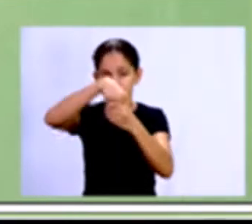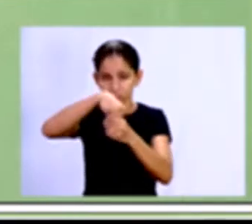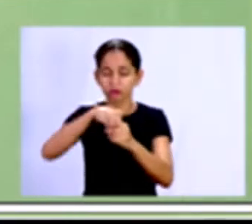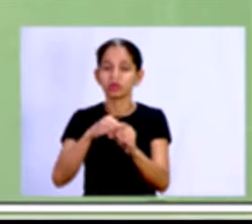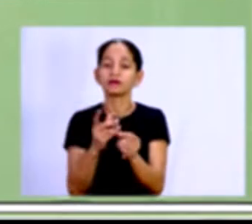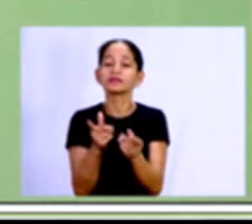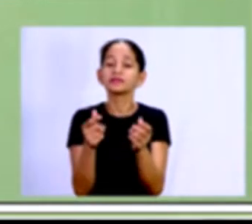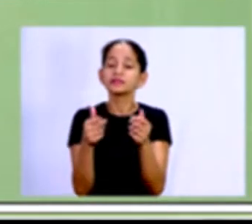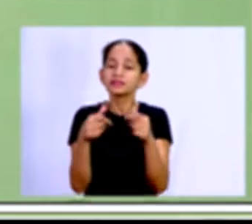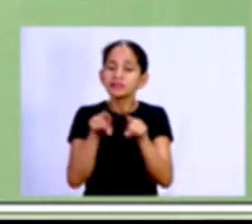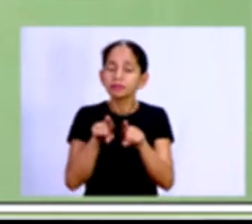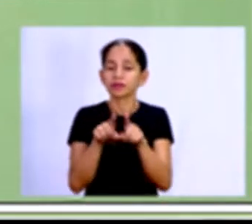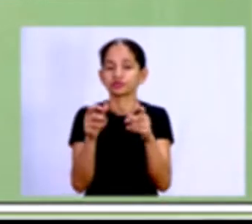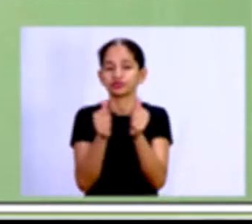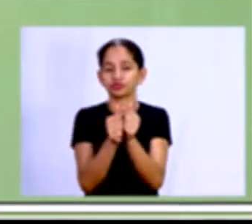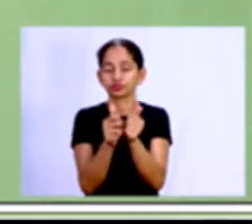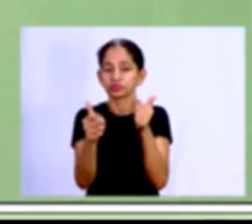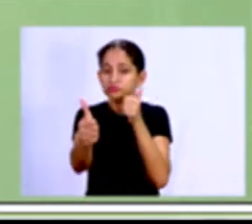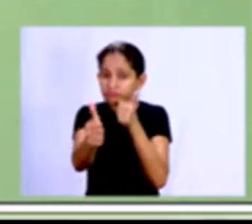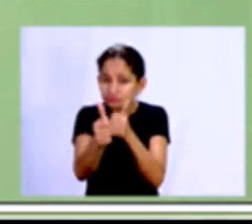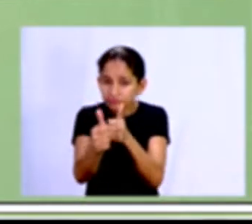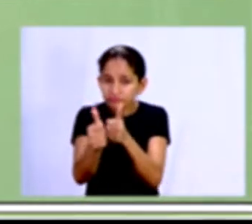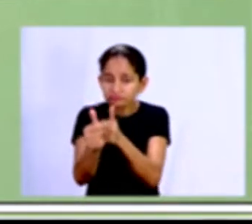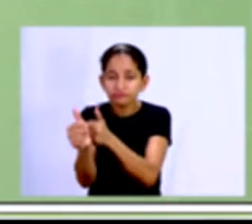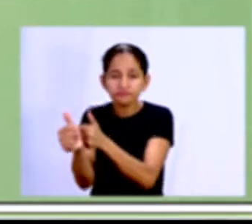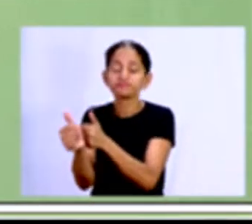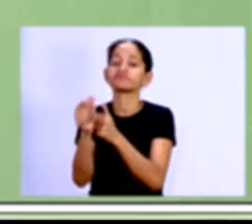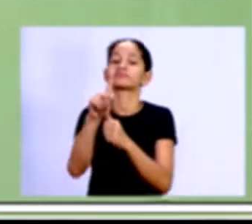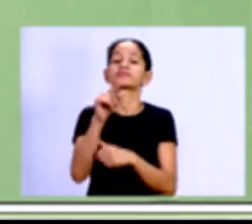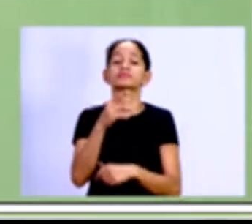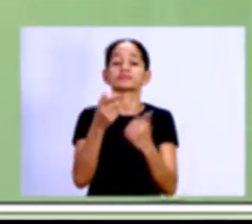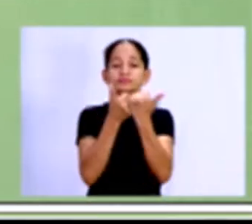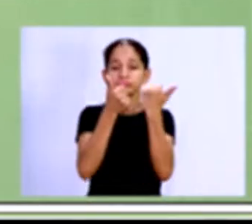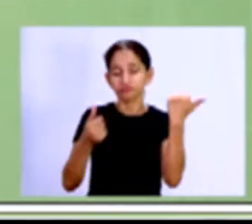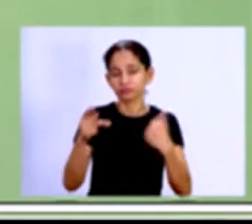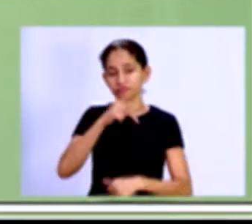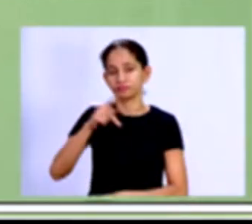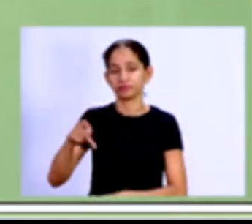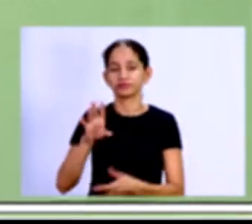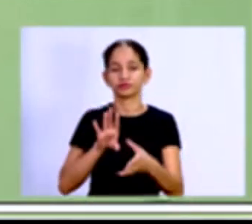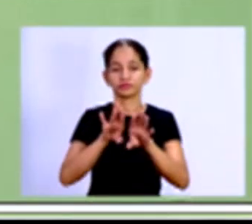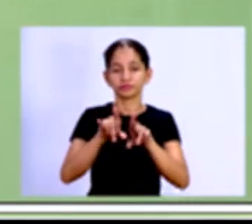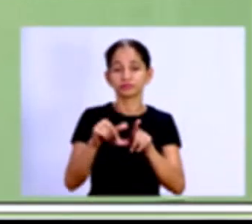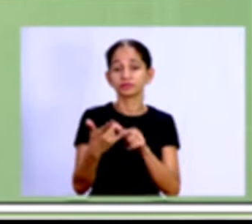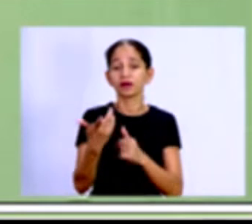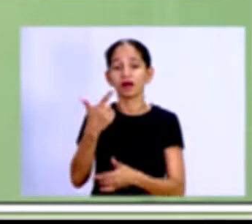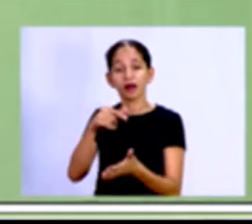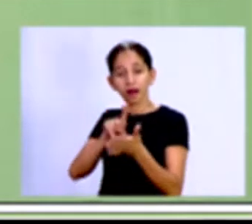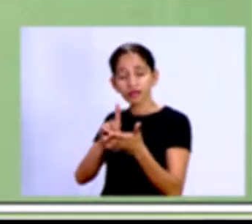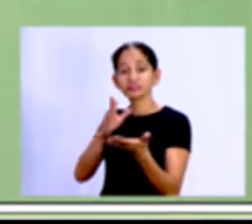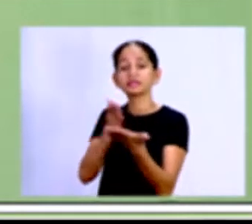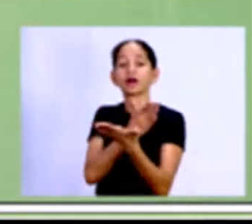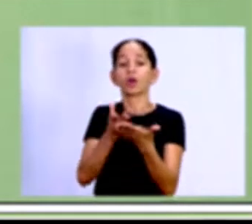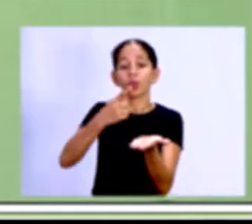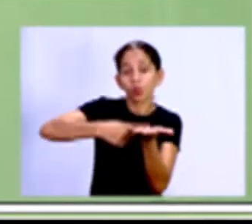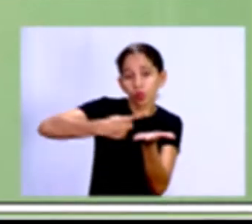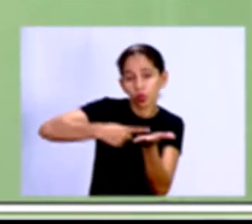o acompanhamento de tutores e com momentos